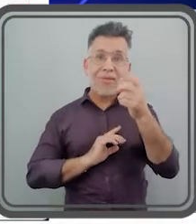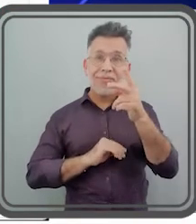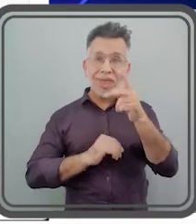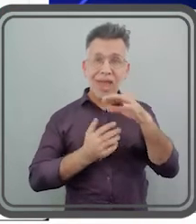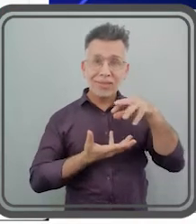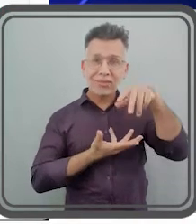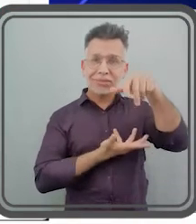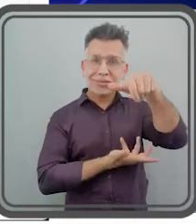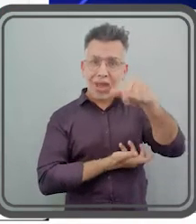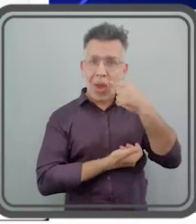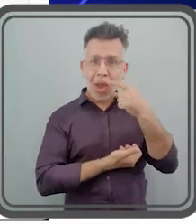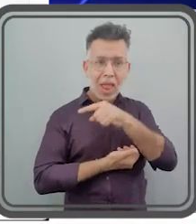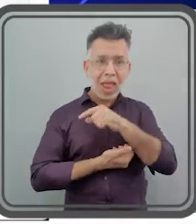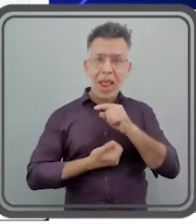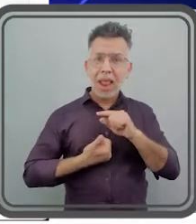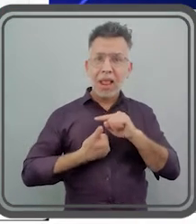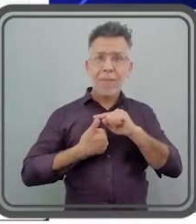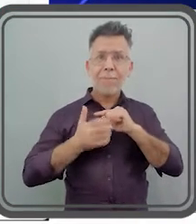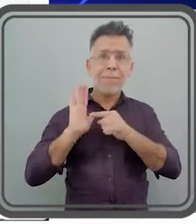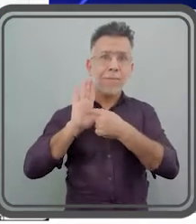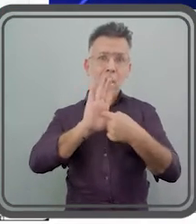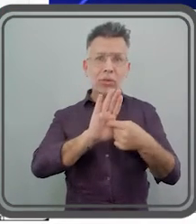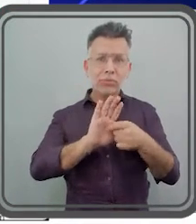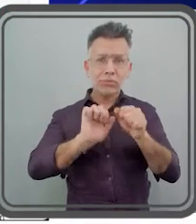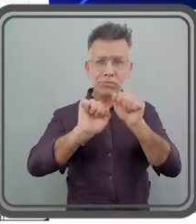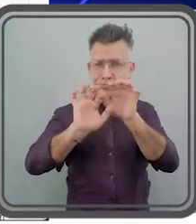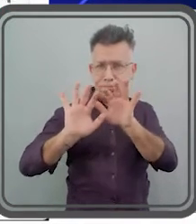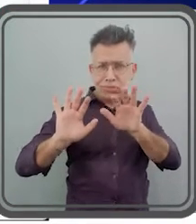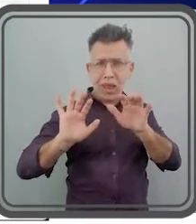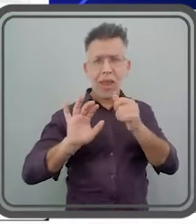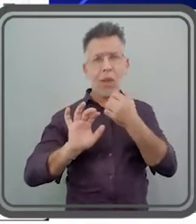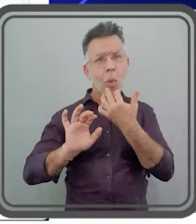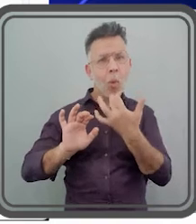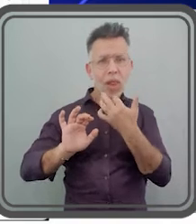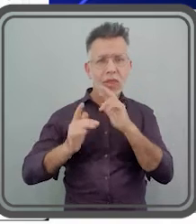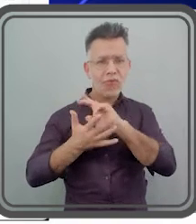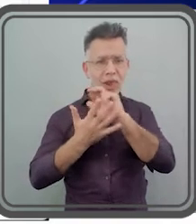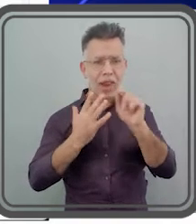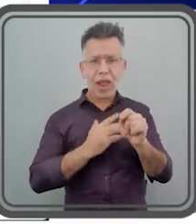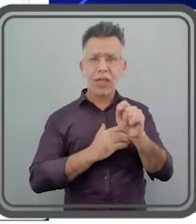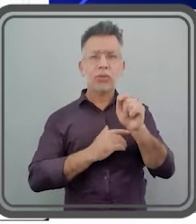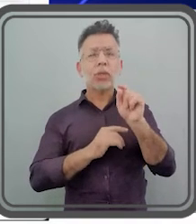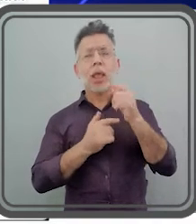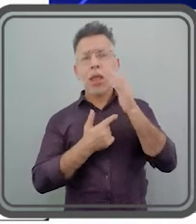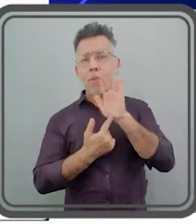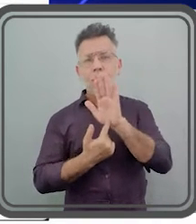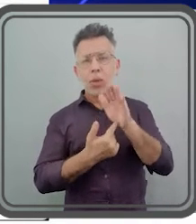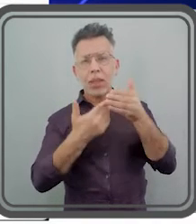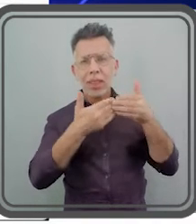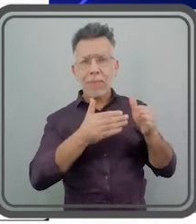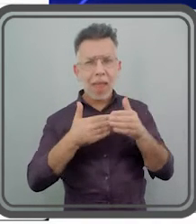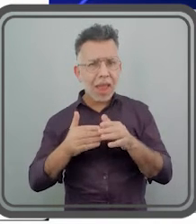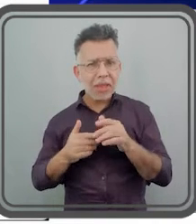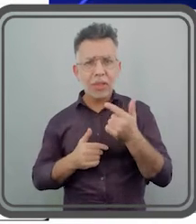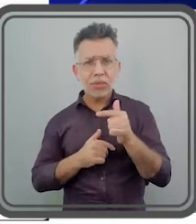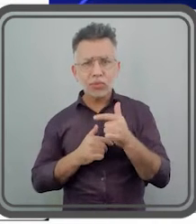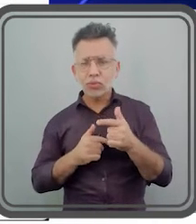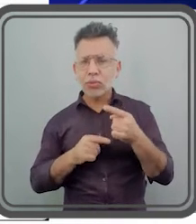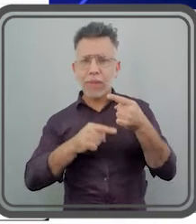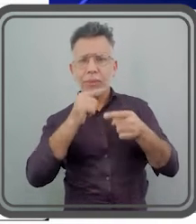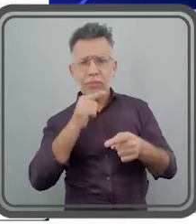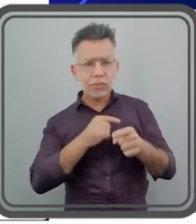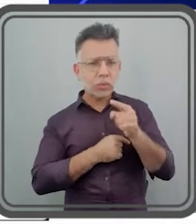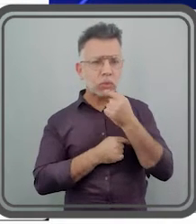globais aqui do caiaque ele mostra todo mapa né com cores de frente aí ele mostra que o que tá aberto sem restrição né